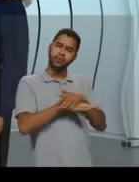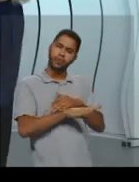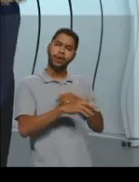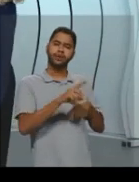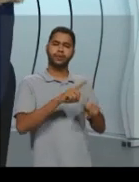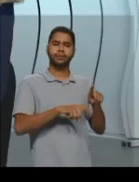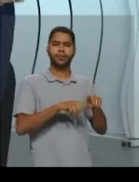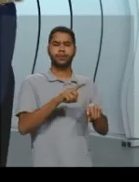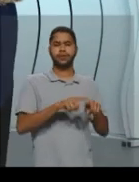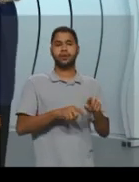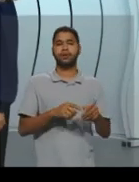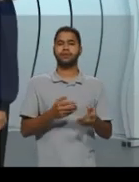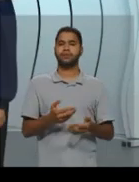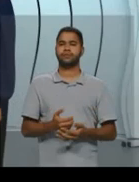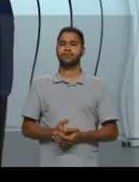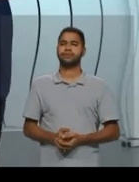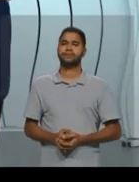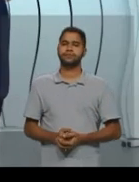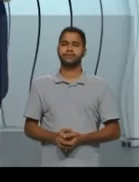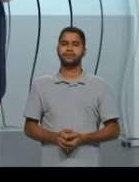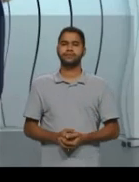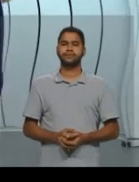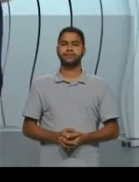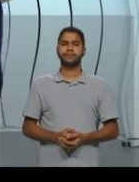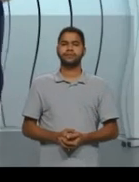implícita.